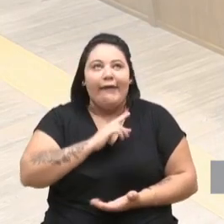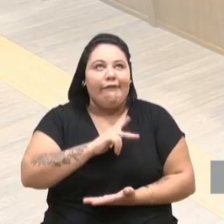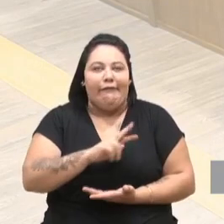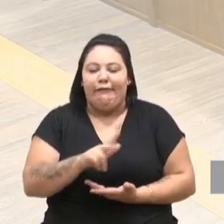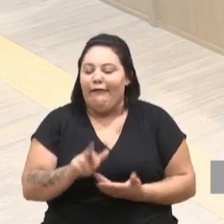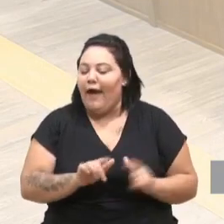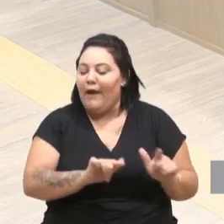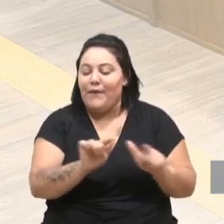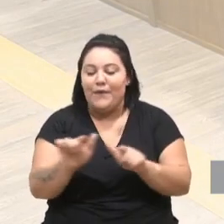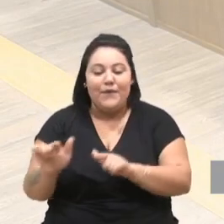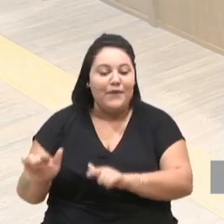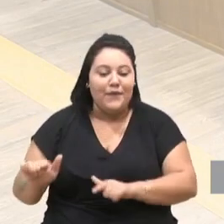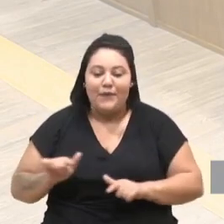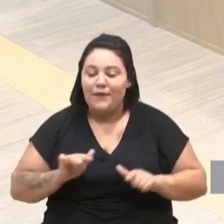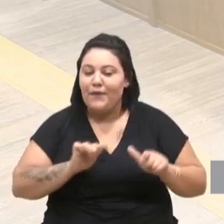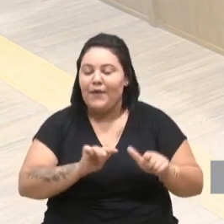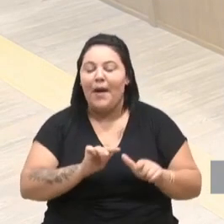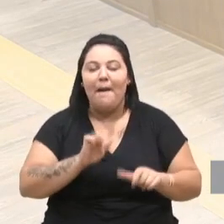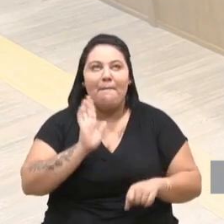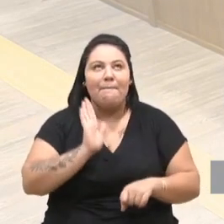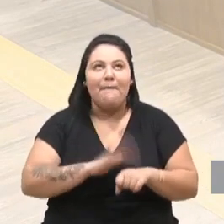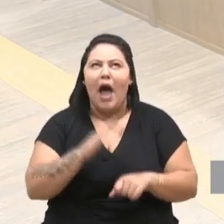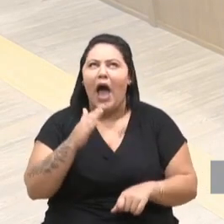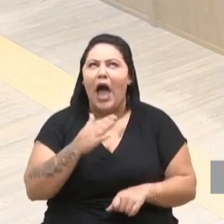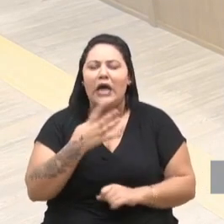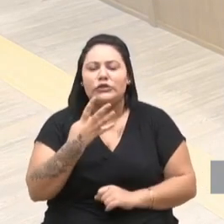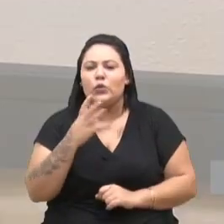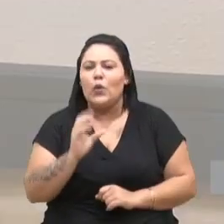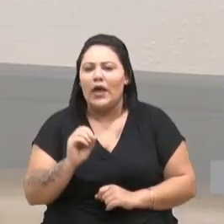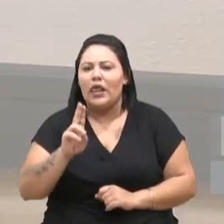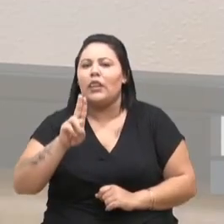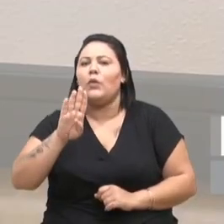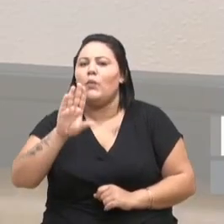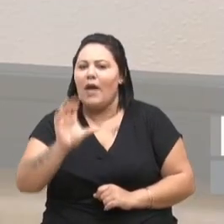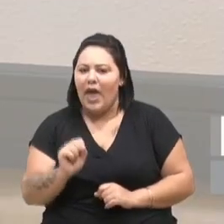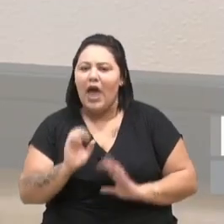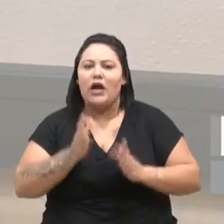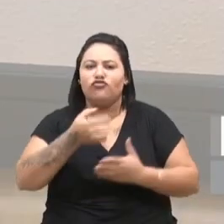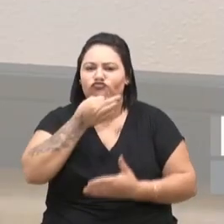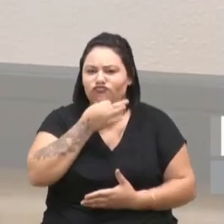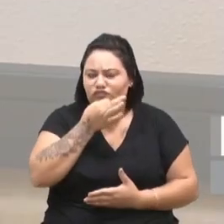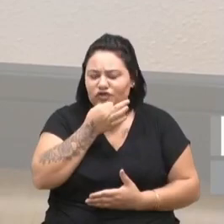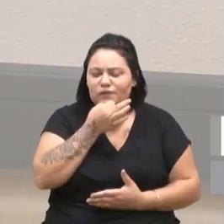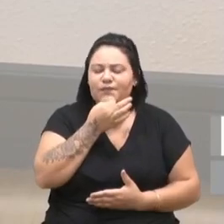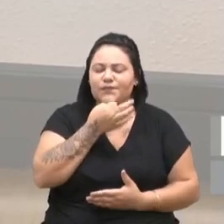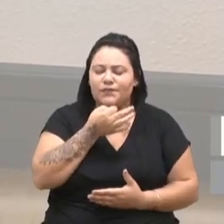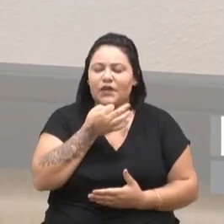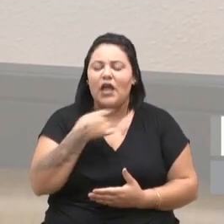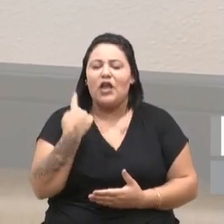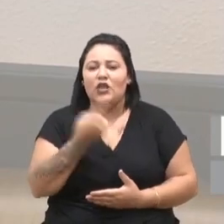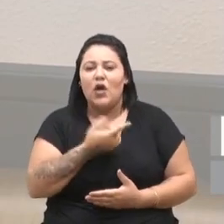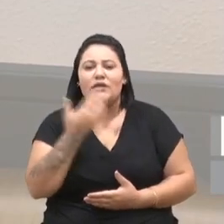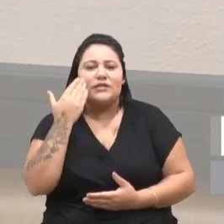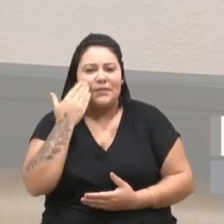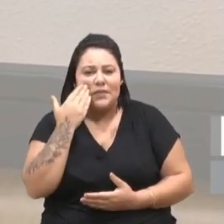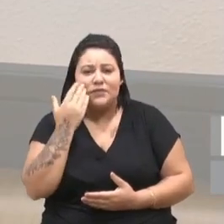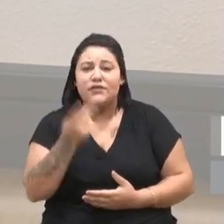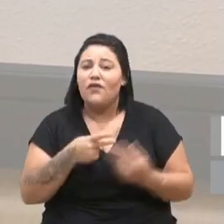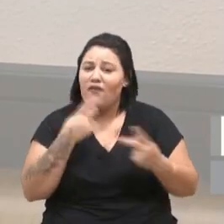Passa tranquilamente de mais de 40 UBS em Caxias do Sul. E a gente sabe, e vou falar um